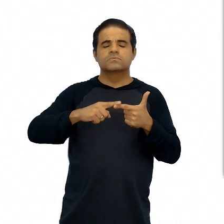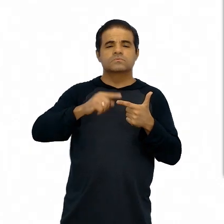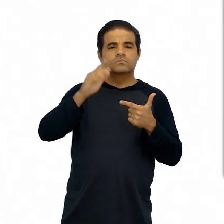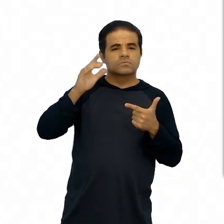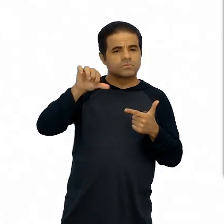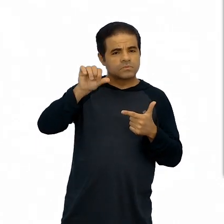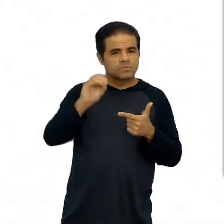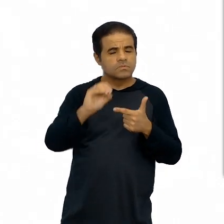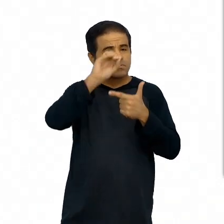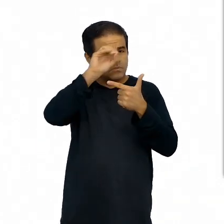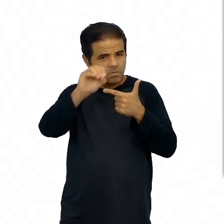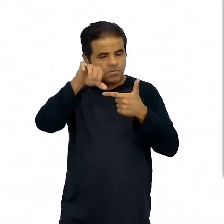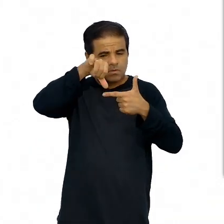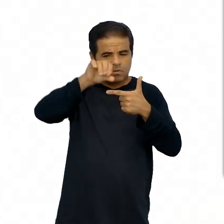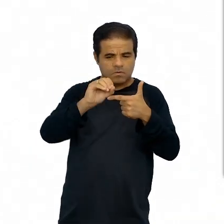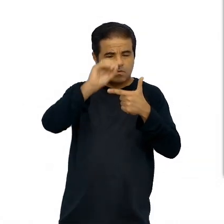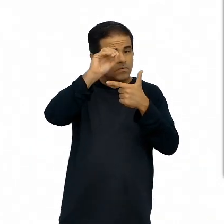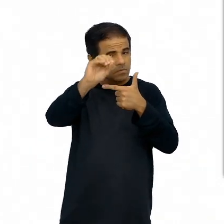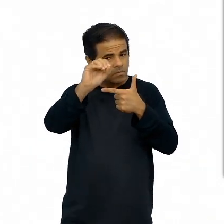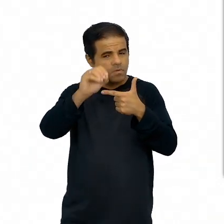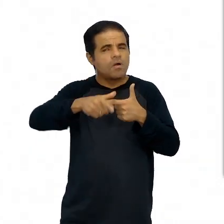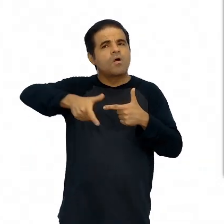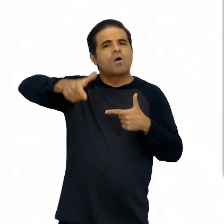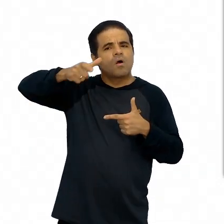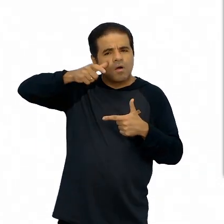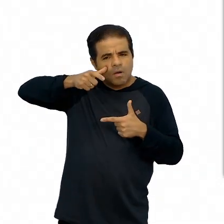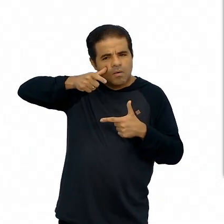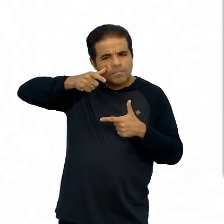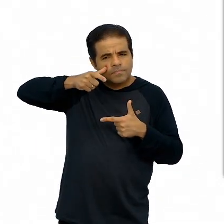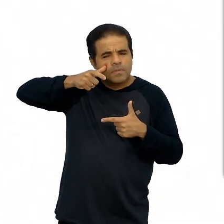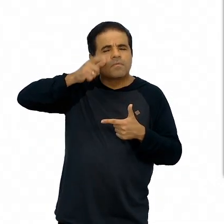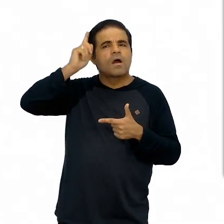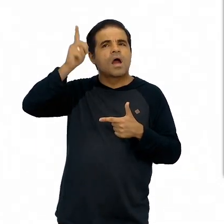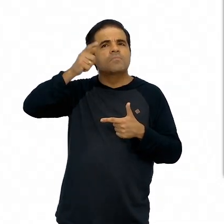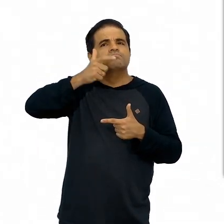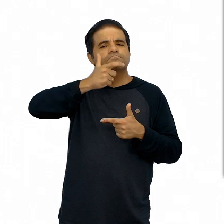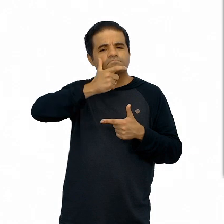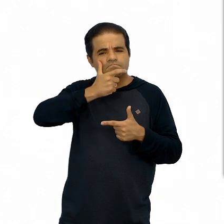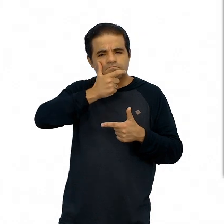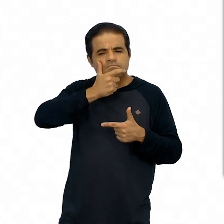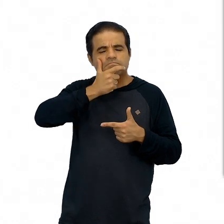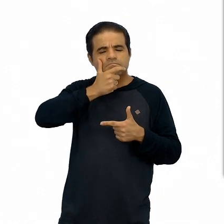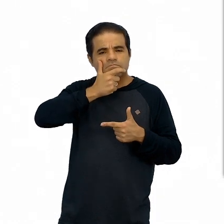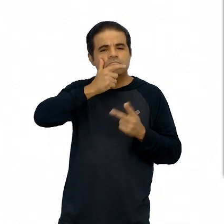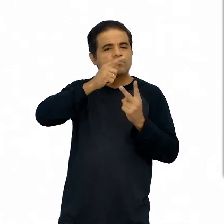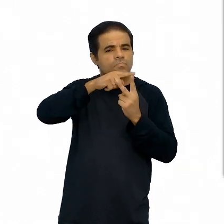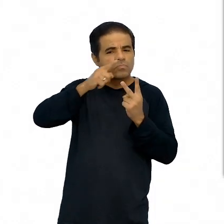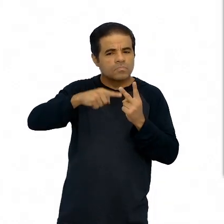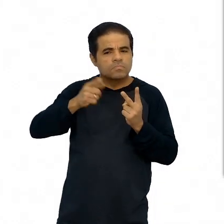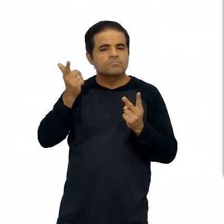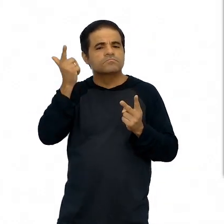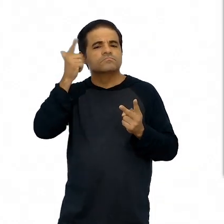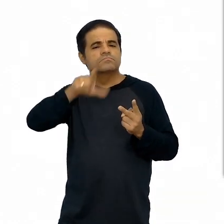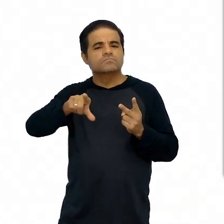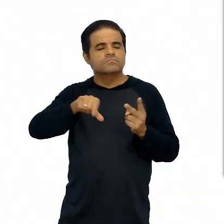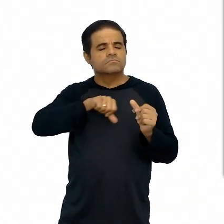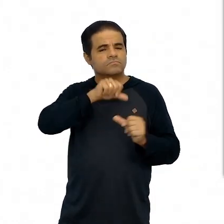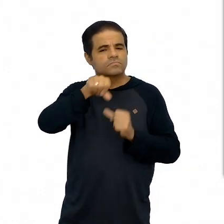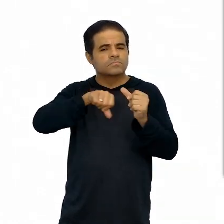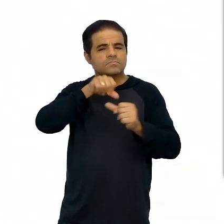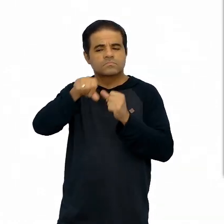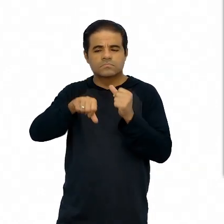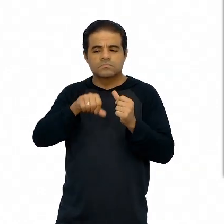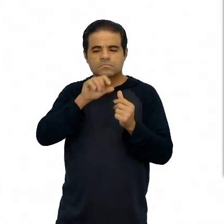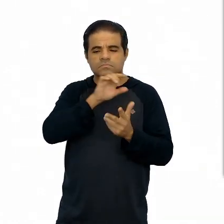de 90 graus. Então, observe que se as duplas elas conseguem identificar, né,